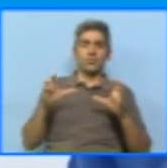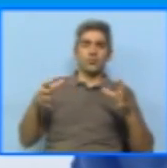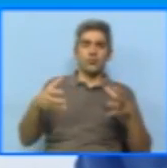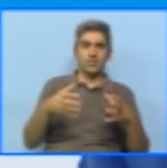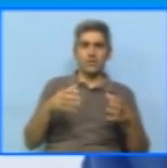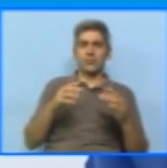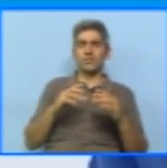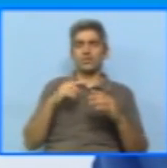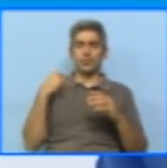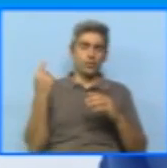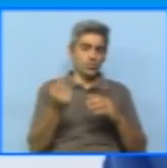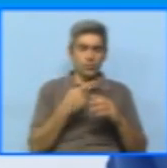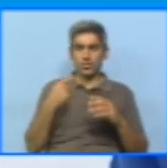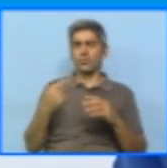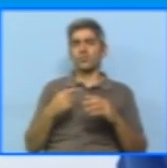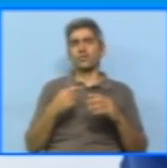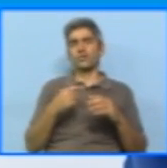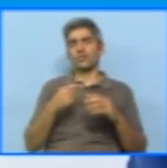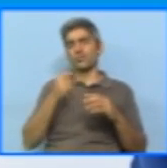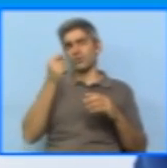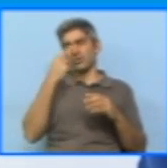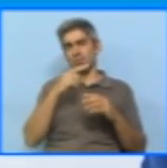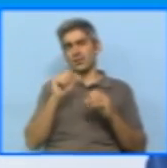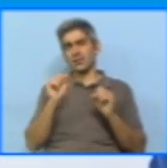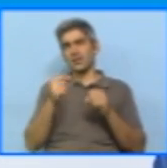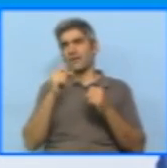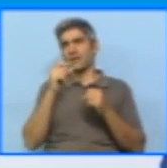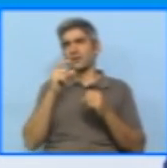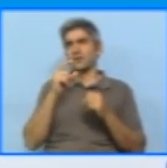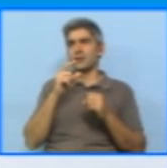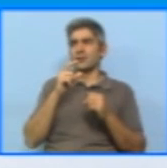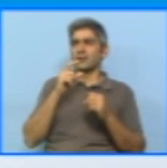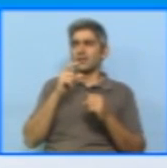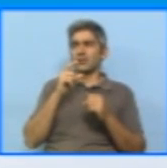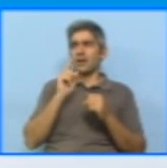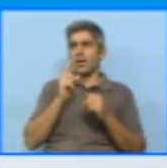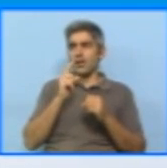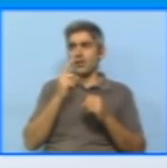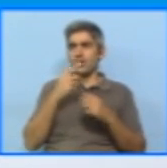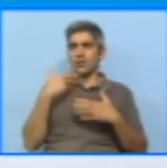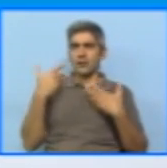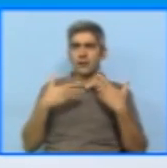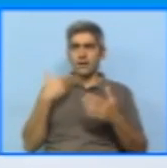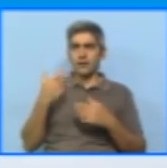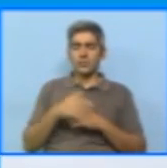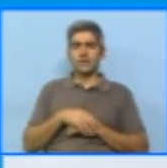comunidade coletiva, a história da salvação tem um dinamismo.